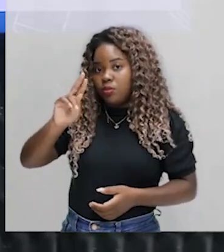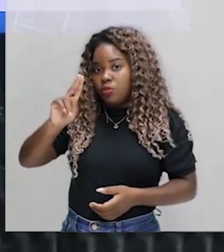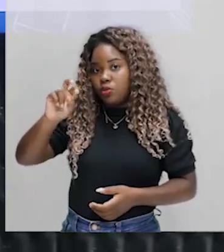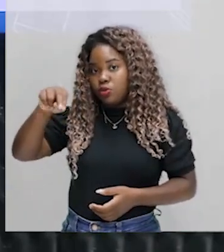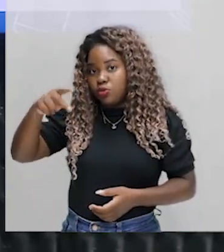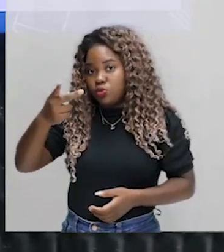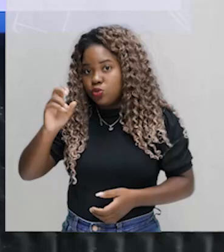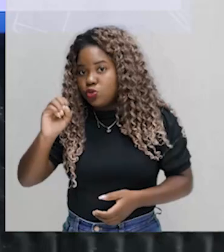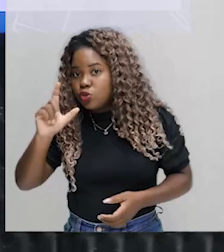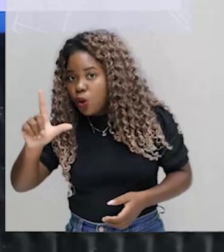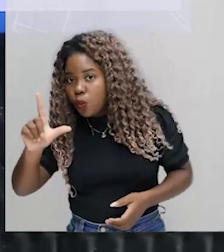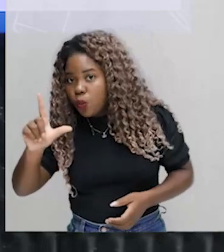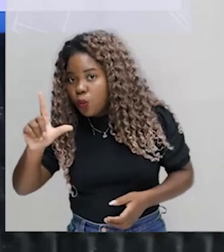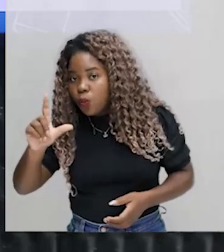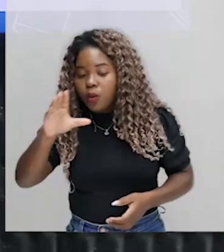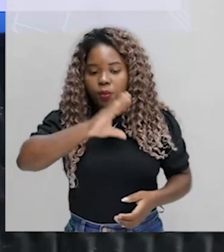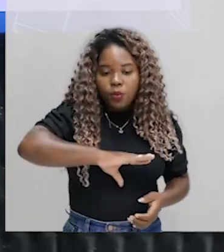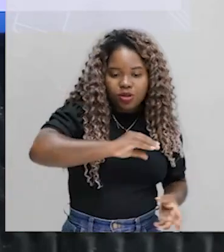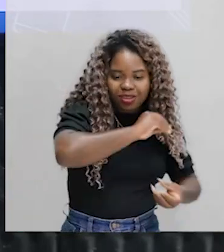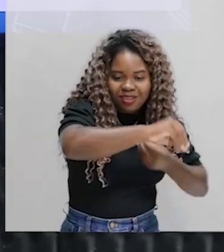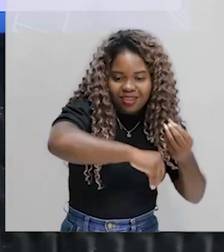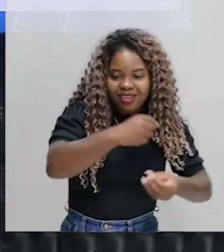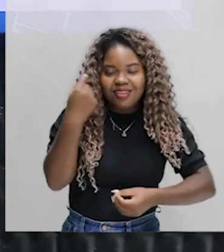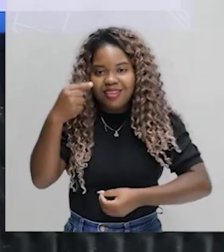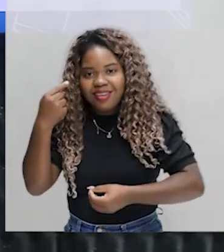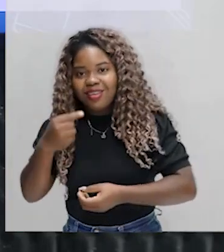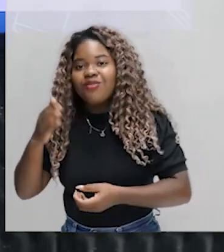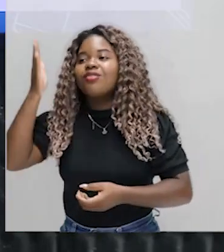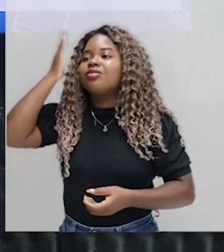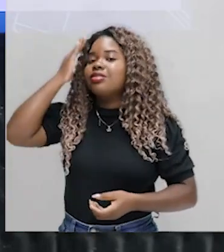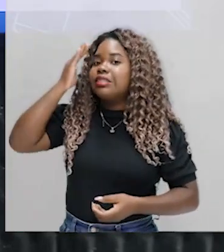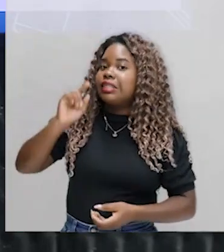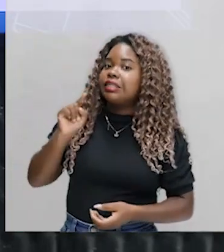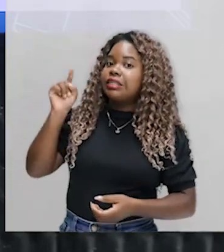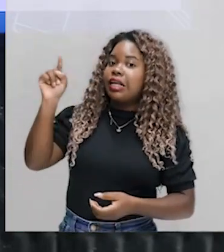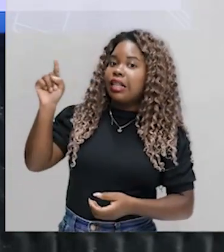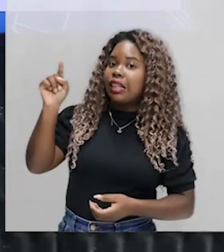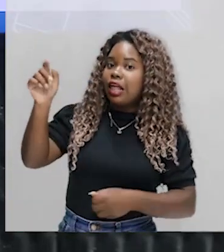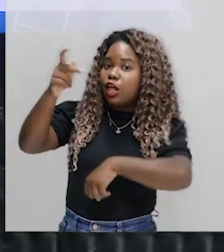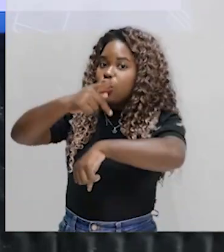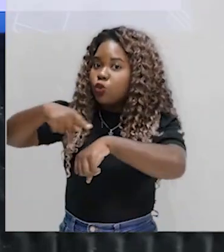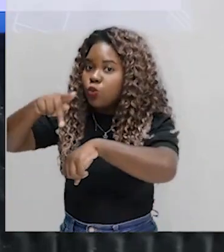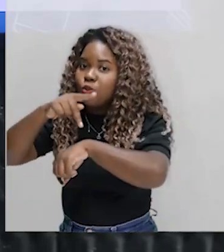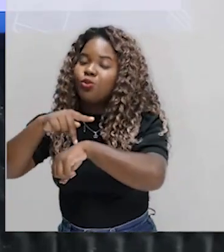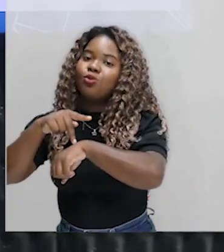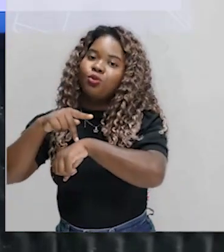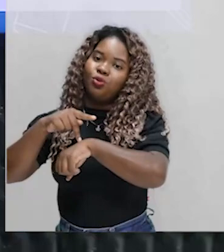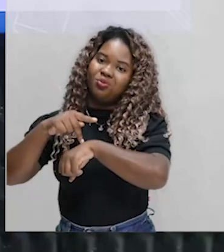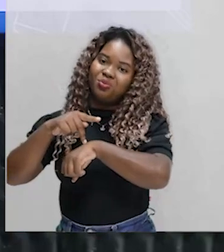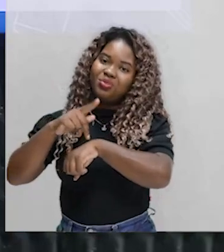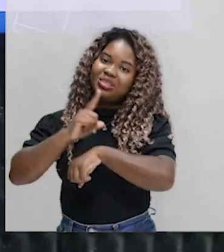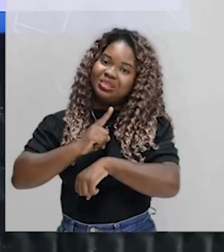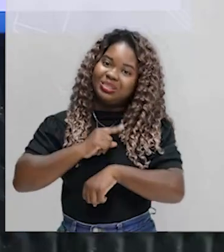misturado com espanhol, eu vou ser compreendida da forma que devo ser lá no país de origem